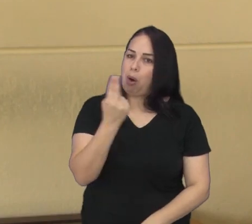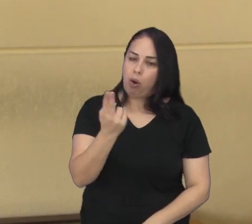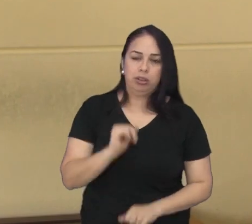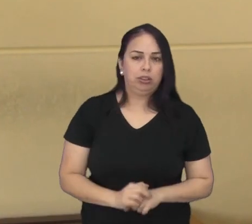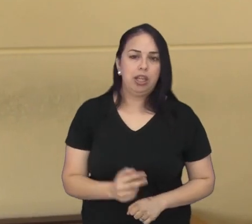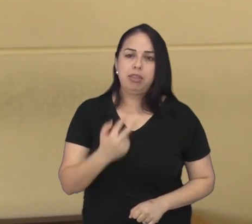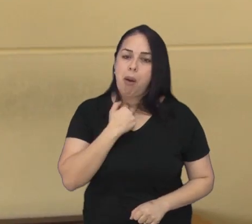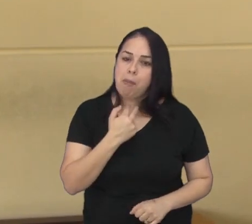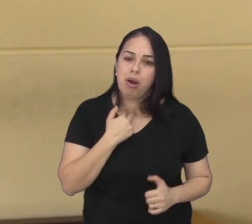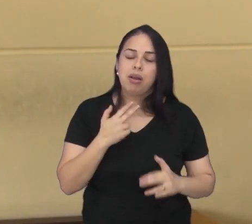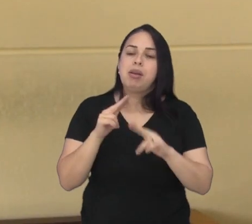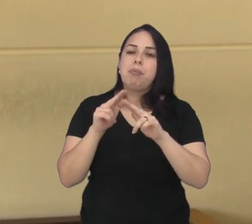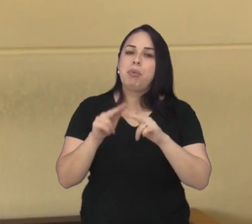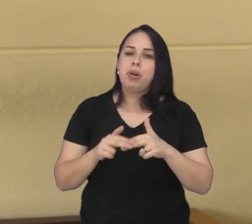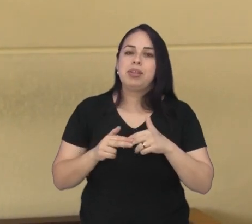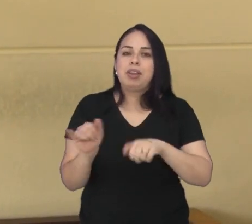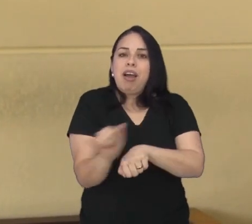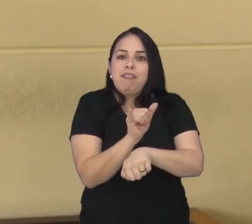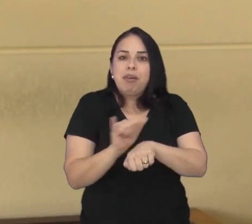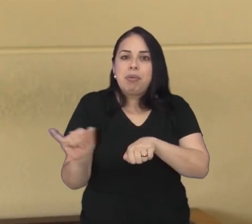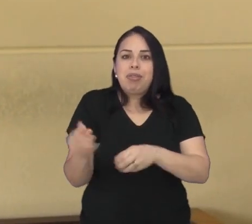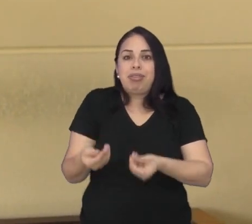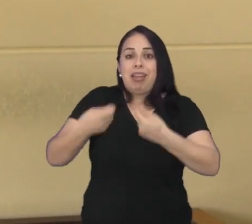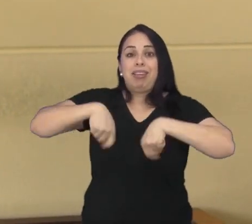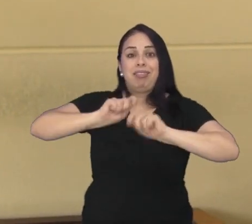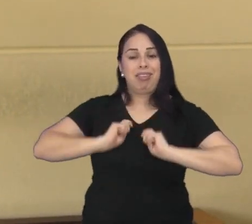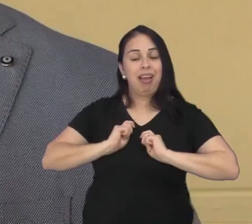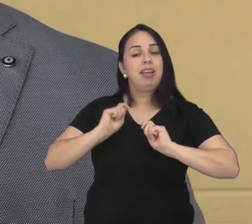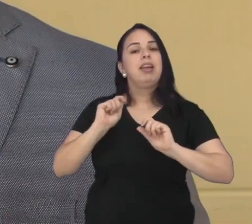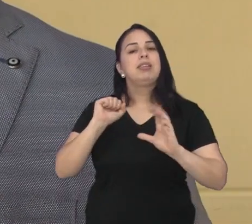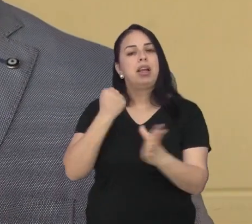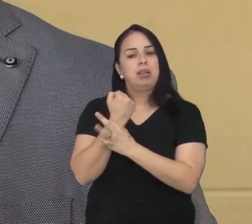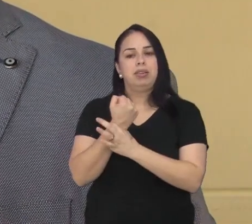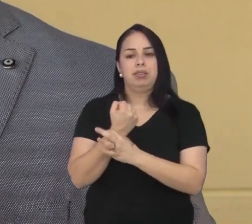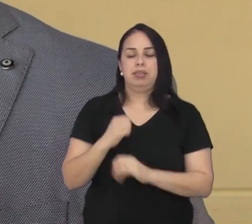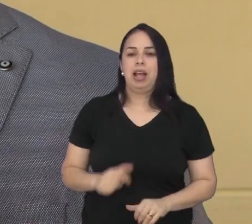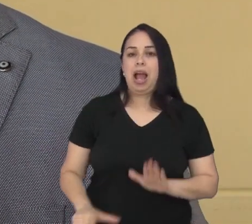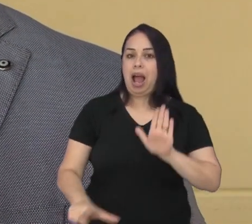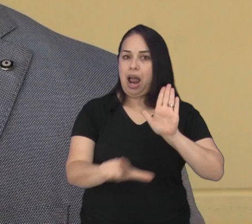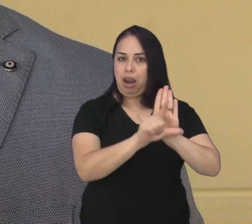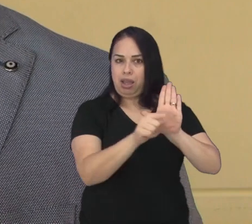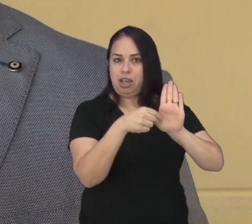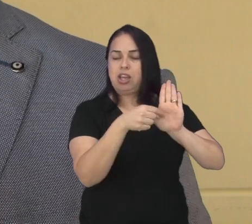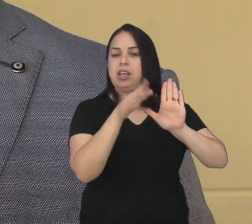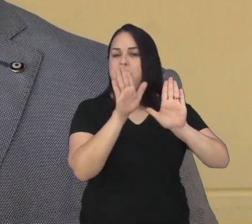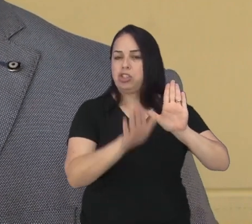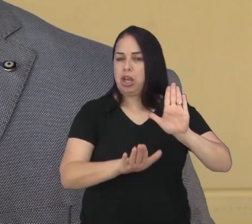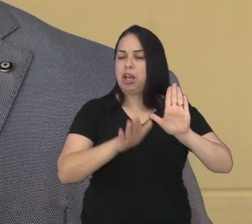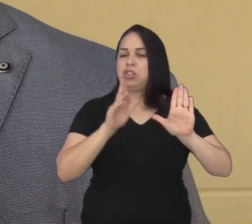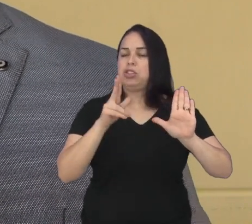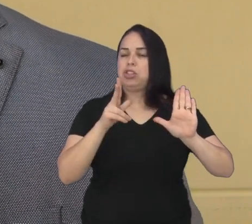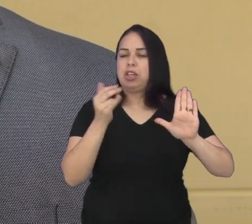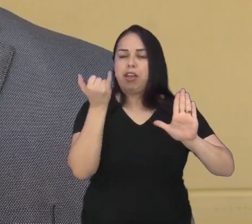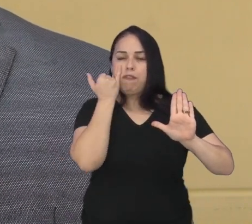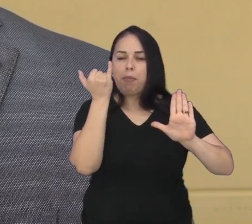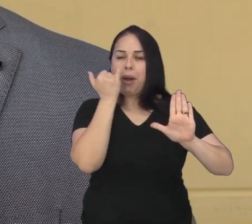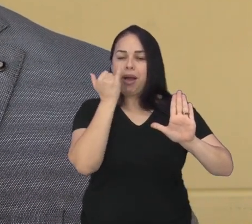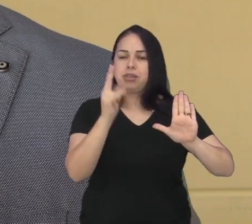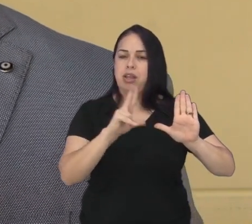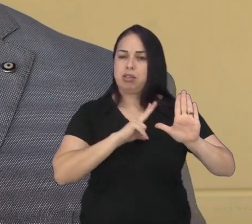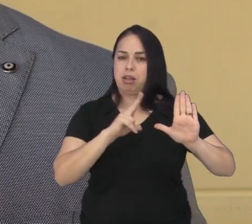ferramentas reforcem o sistema de segurança digital. A Lei Geral de Proteção de Dados já está em vigor,